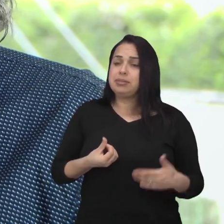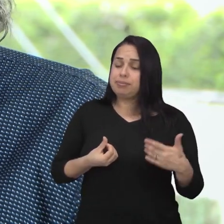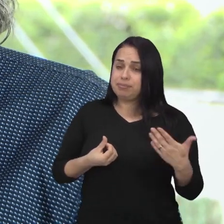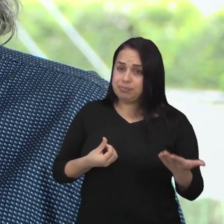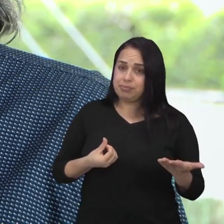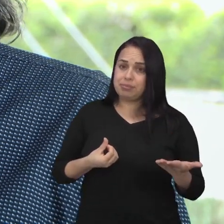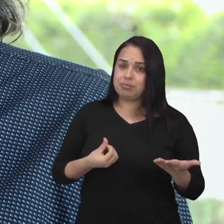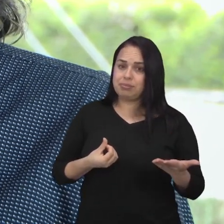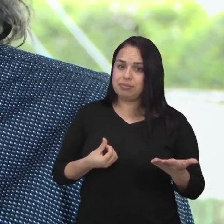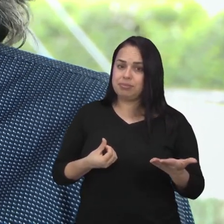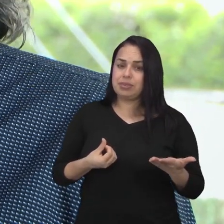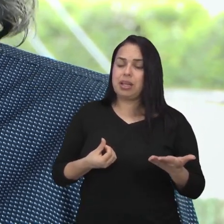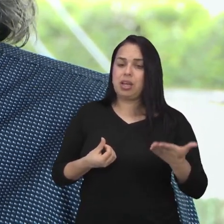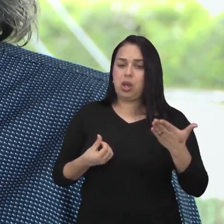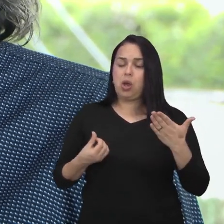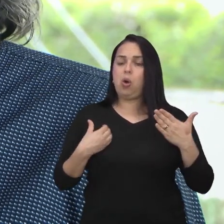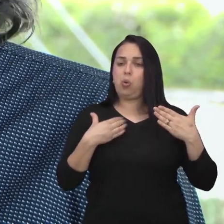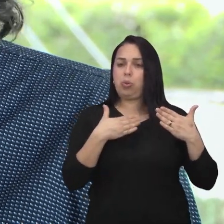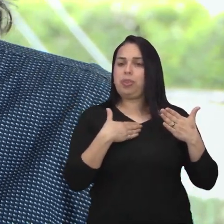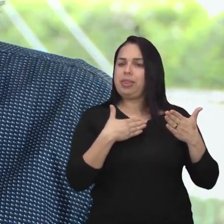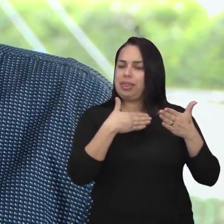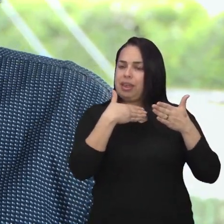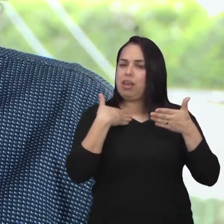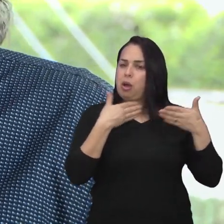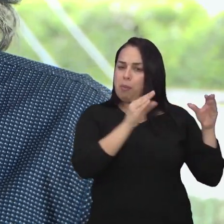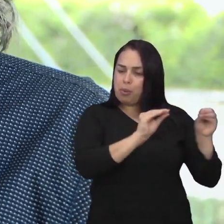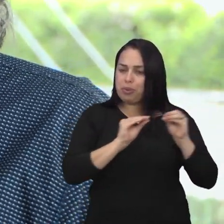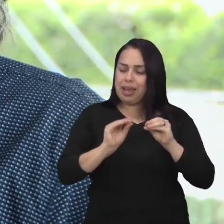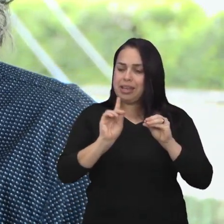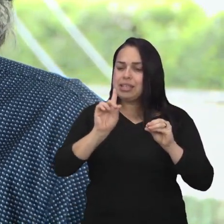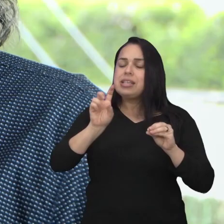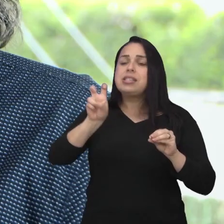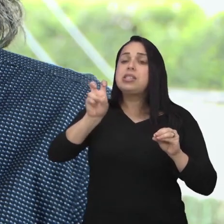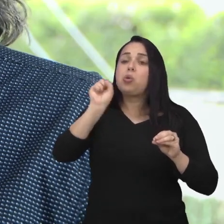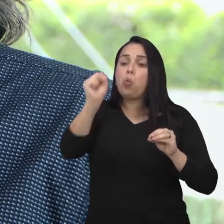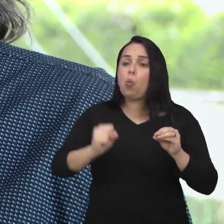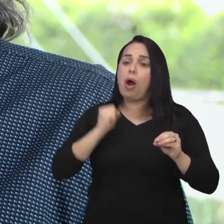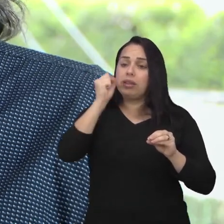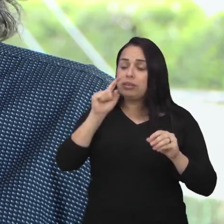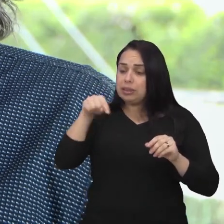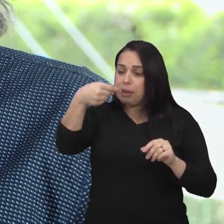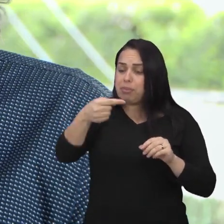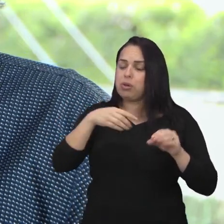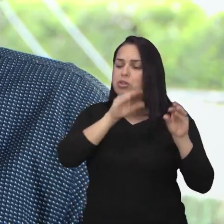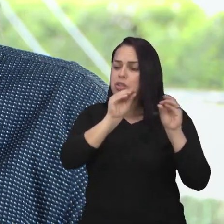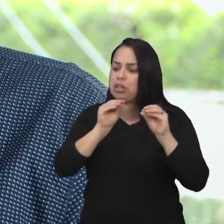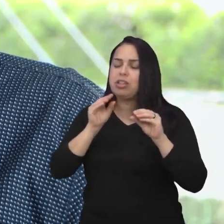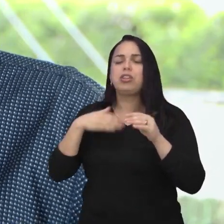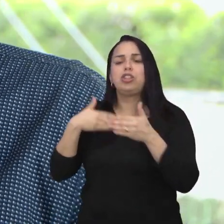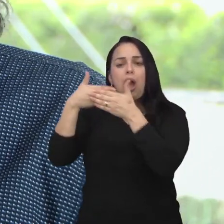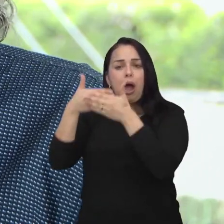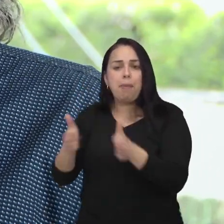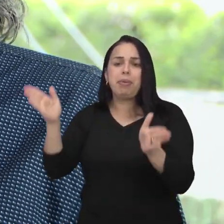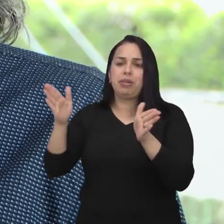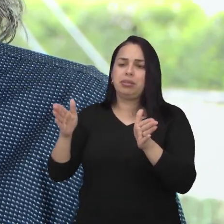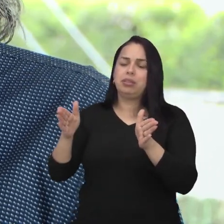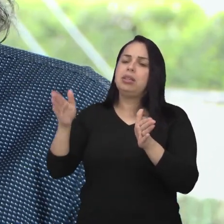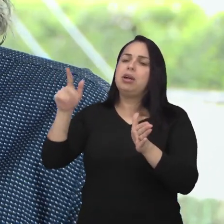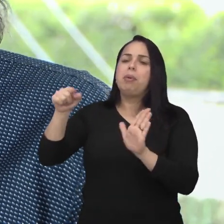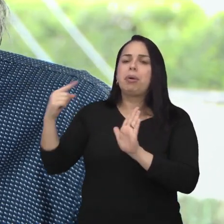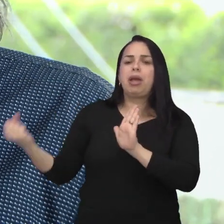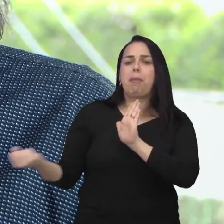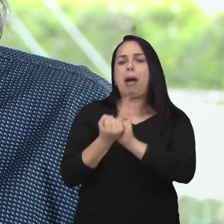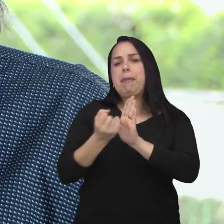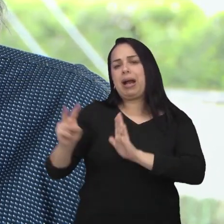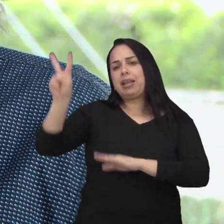1996, portanto, 5 anos depois, e já fruto dos movimentos pelo tombamento